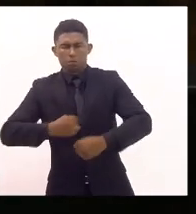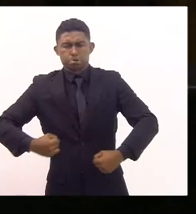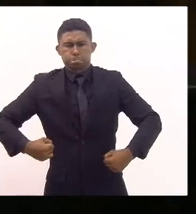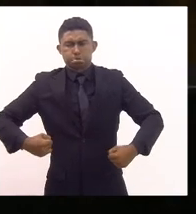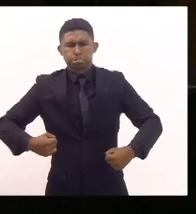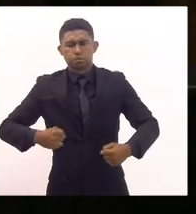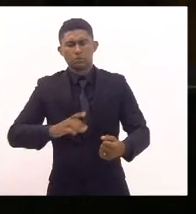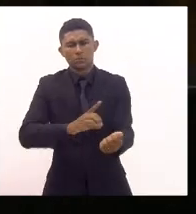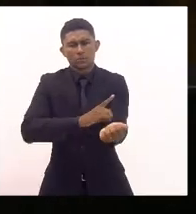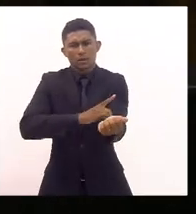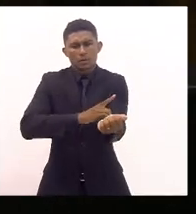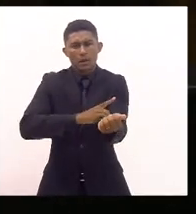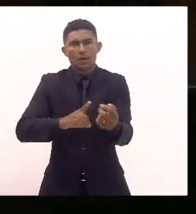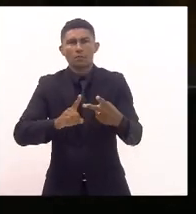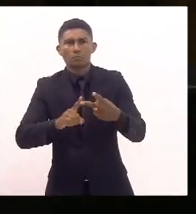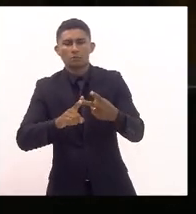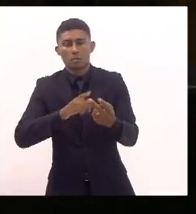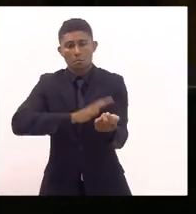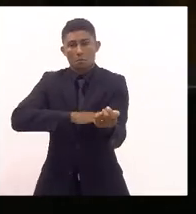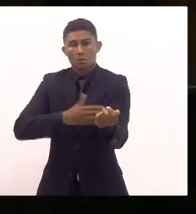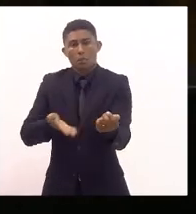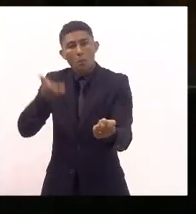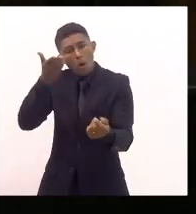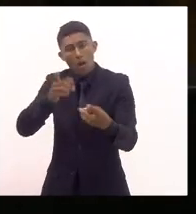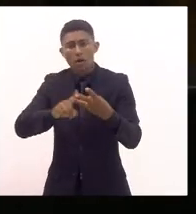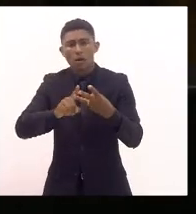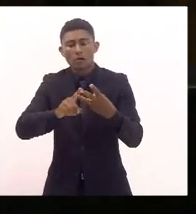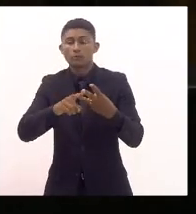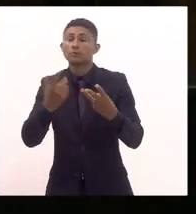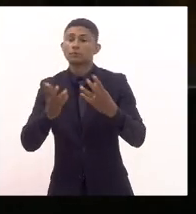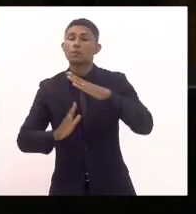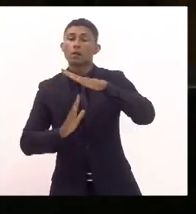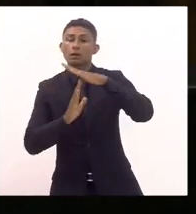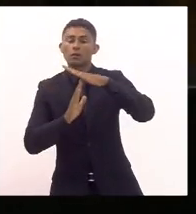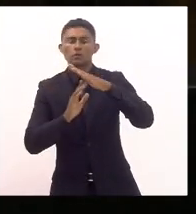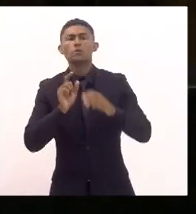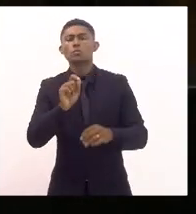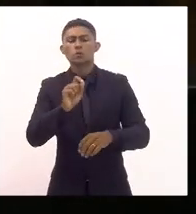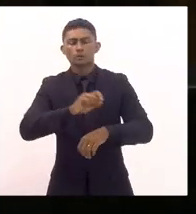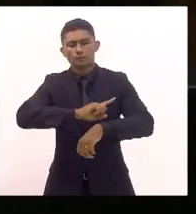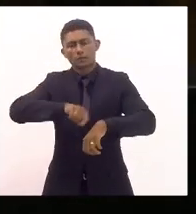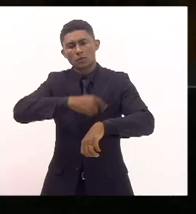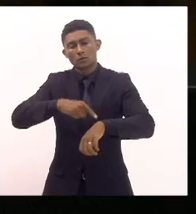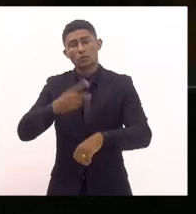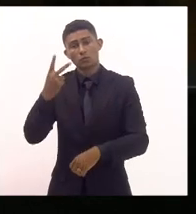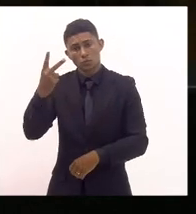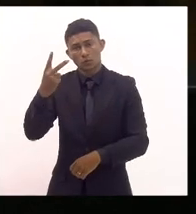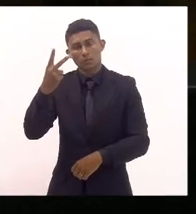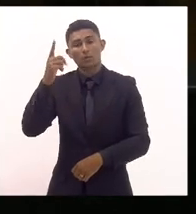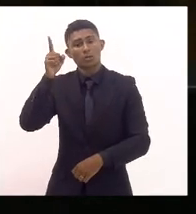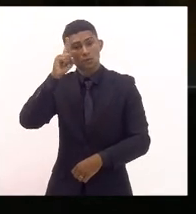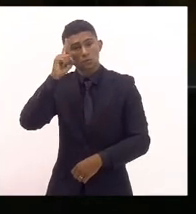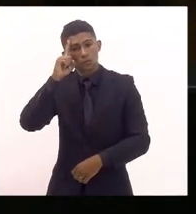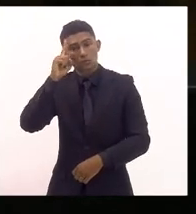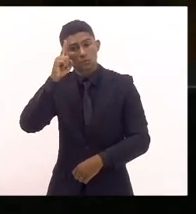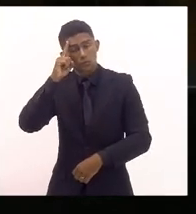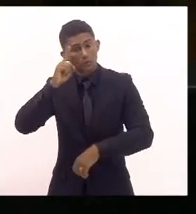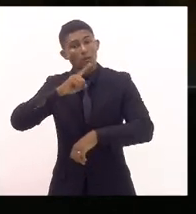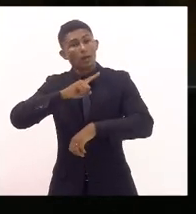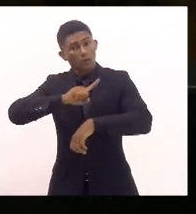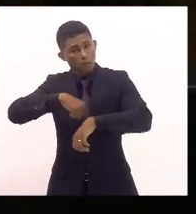diabetes e Hipertensão e o limite deve ser de no mar em duas horas por dia